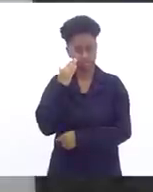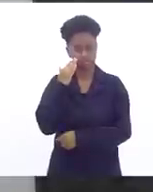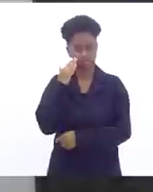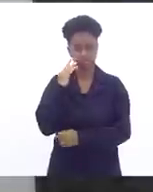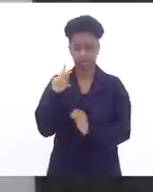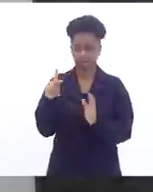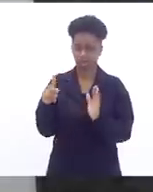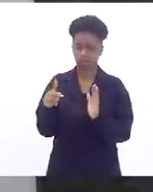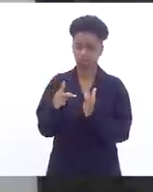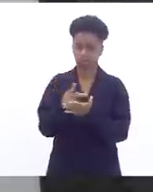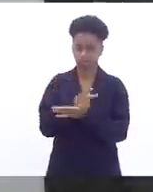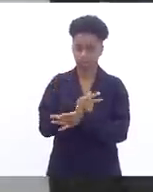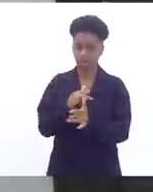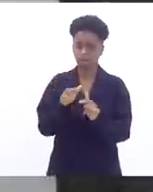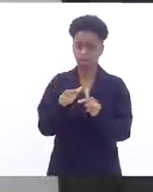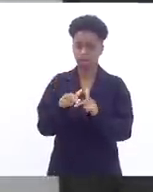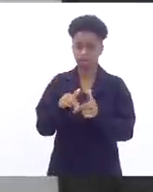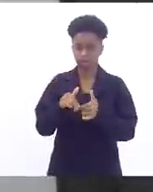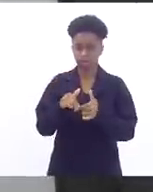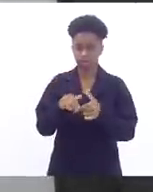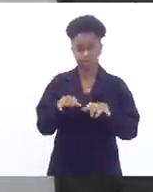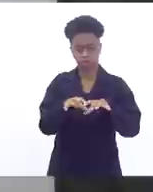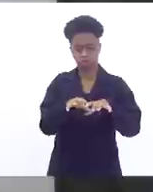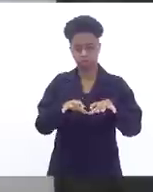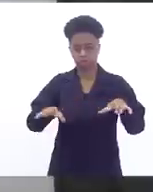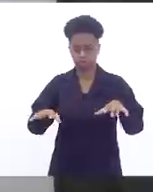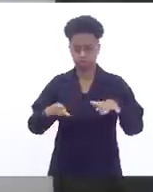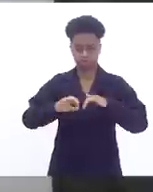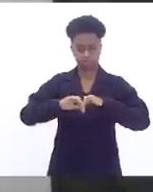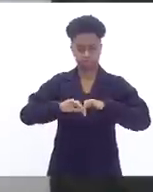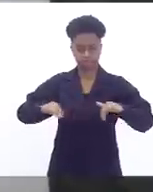a descentralização das aposentadorias